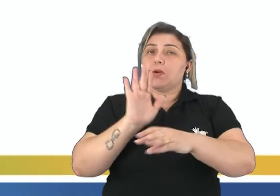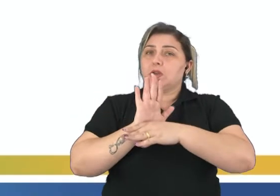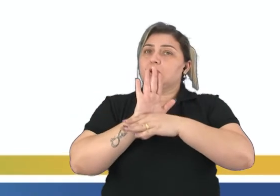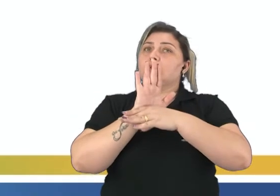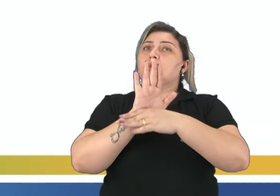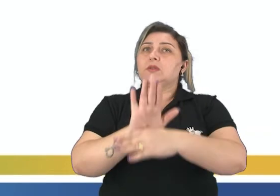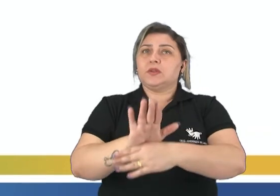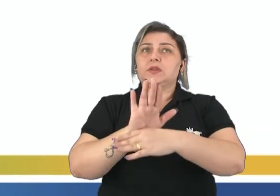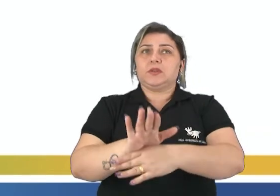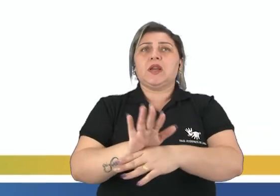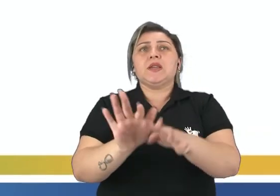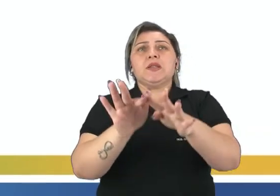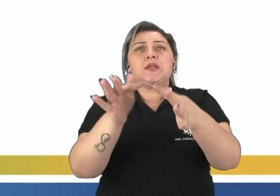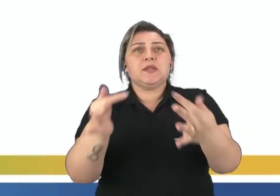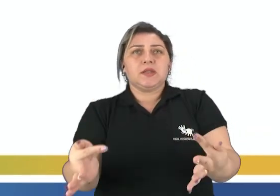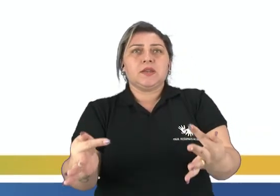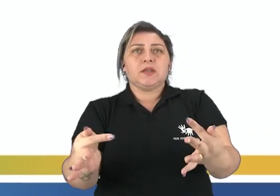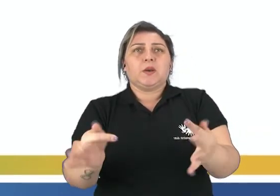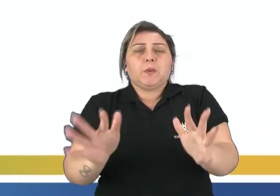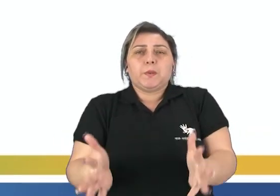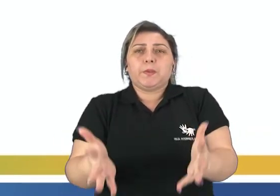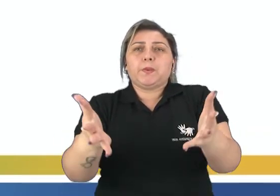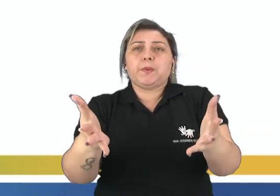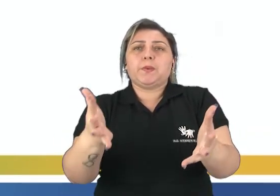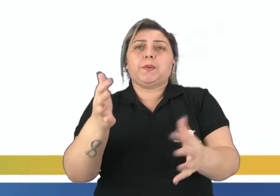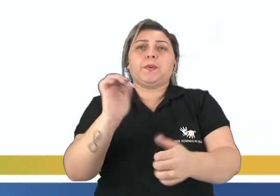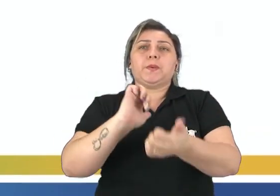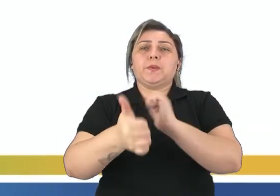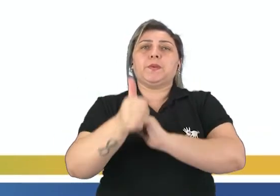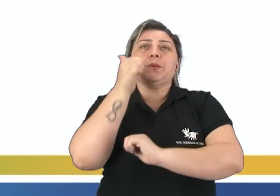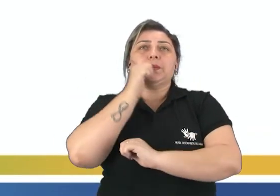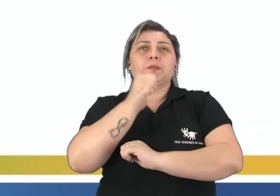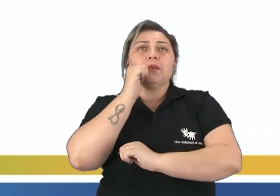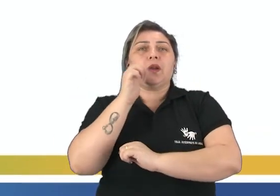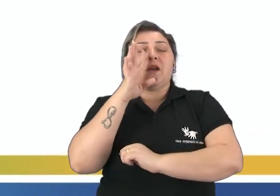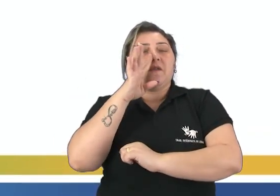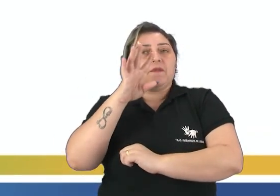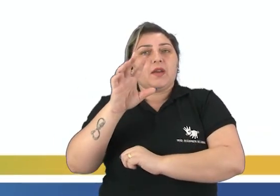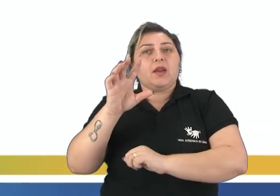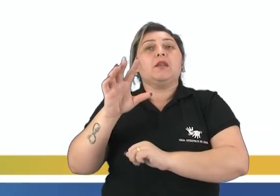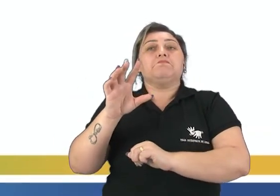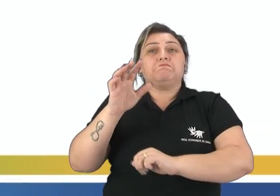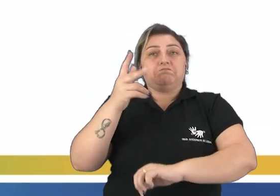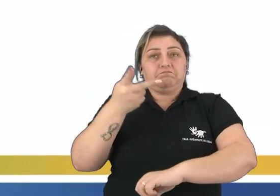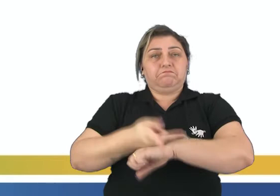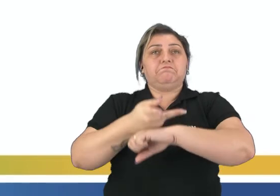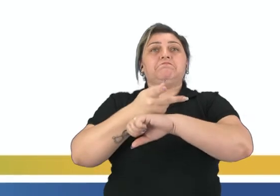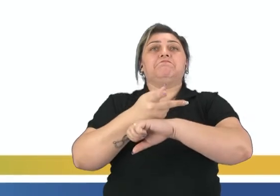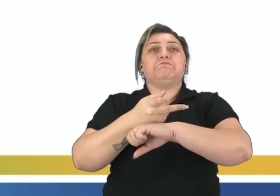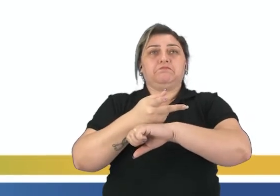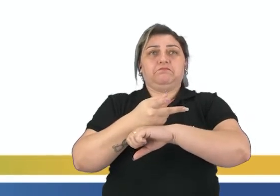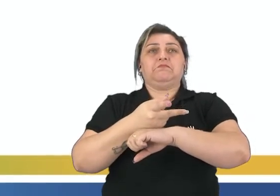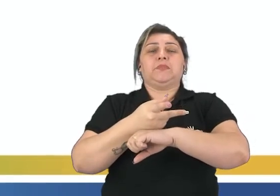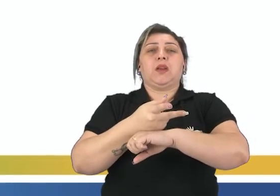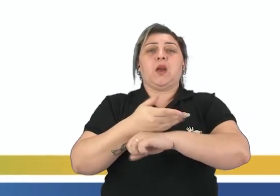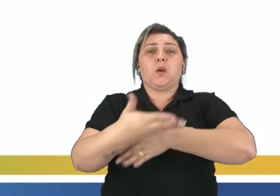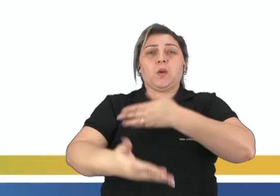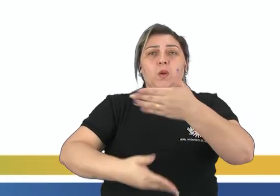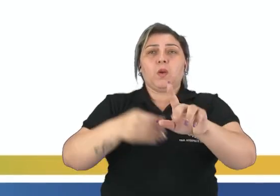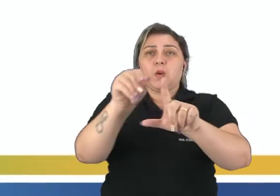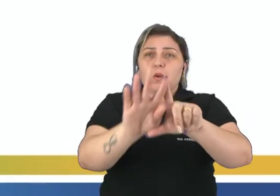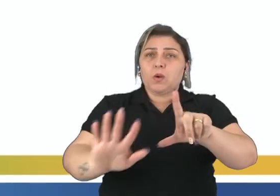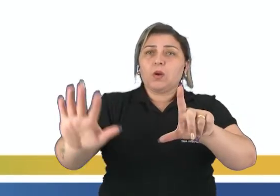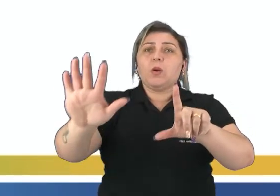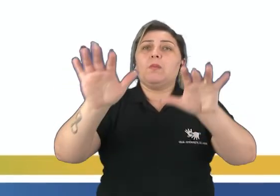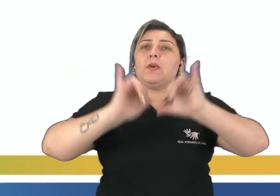nesse processo, é simples. Incentive o esporte feminino. Assista aos jogos, dê visibilidade às atletas, compartilhe notícias